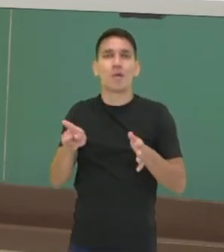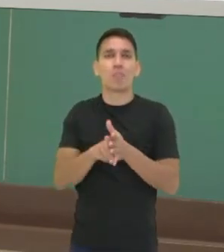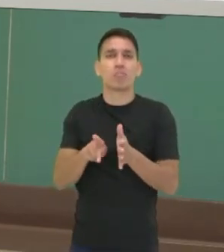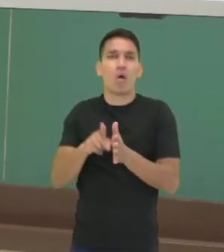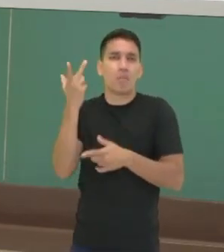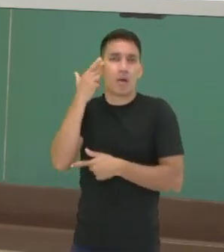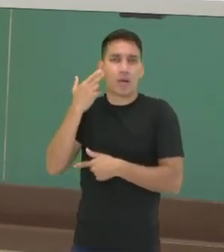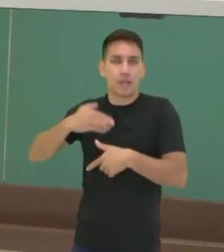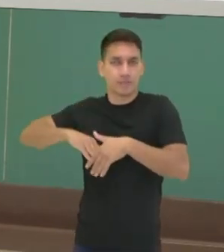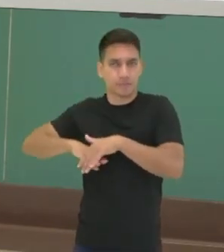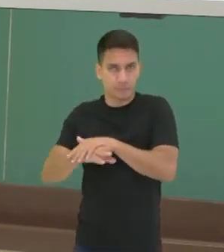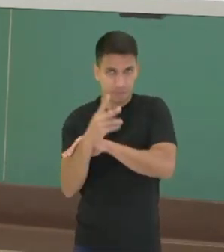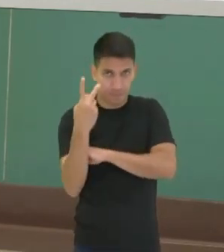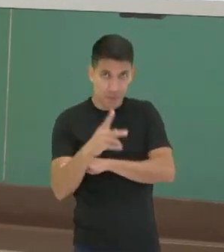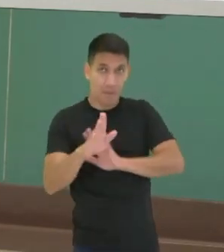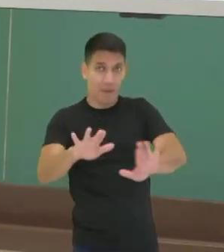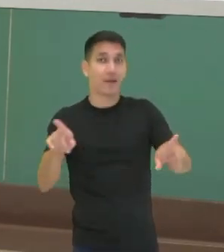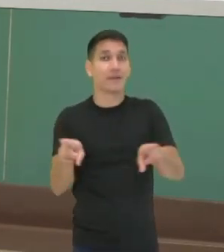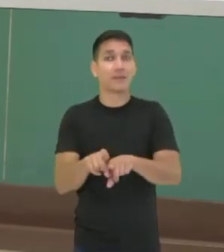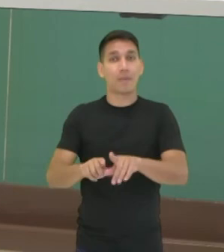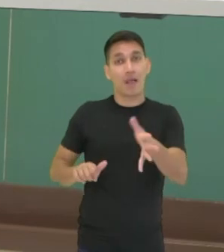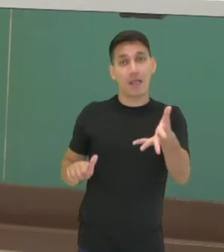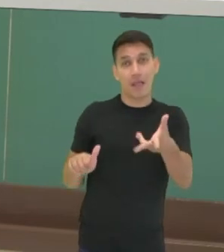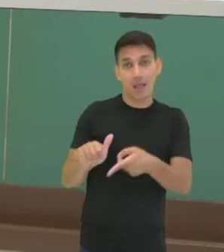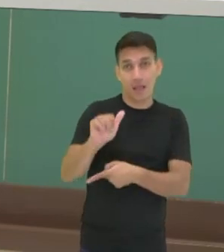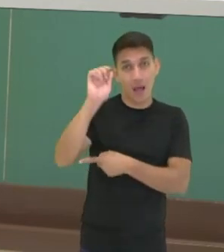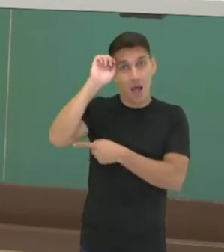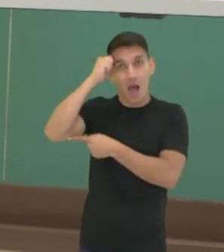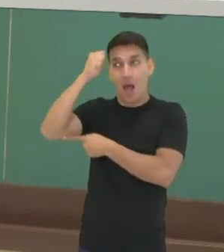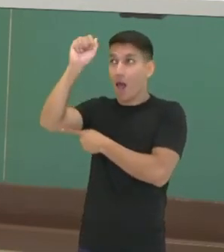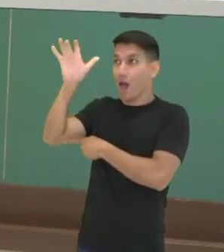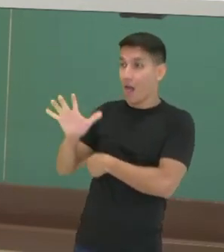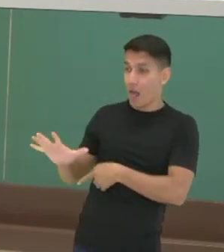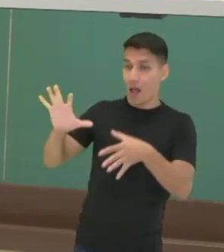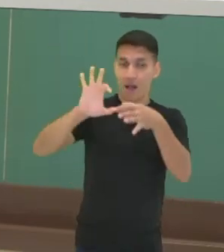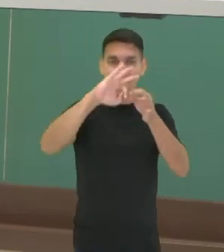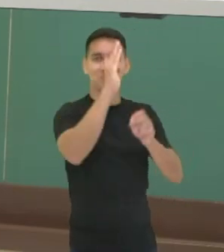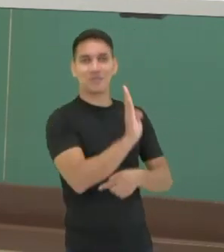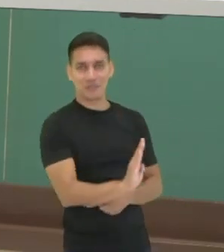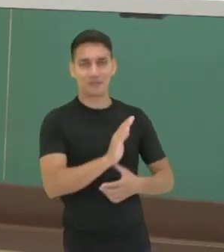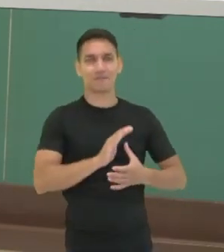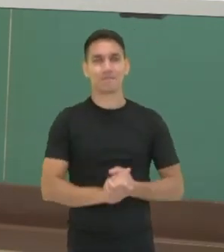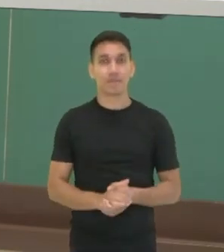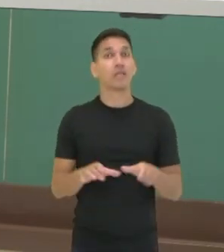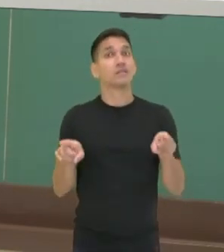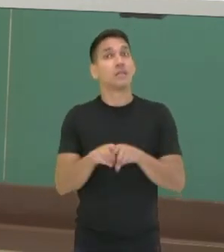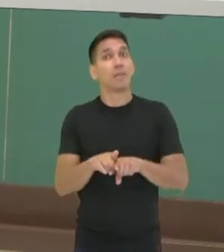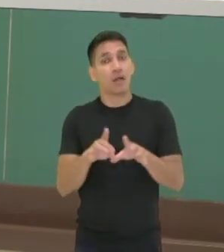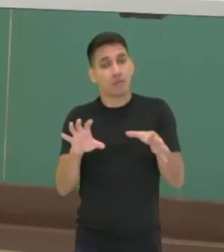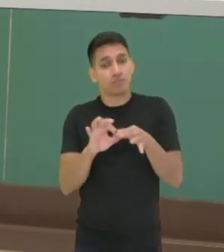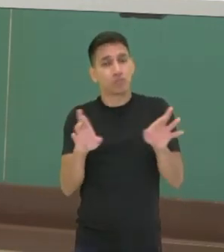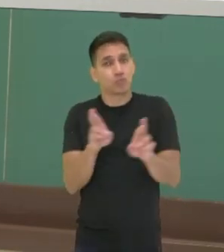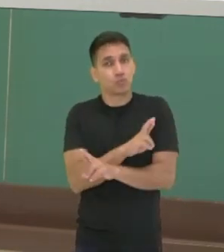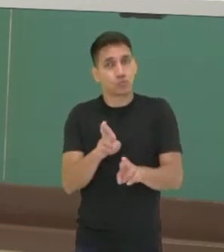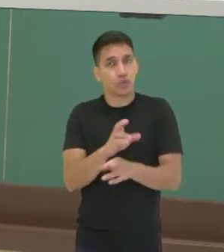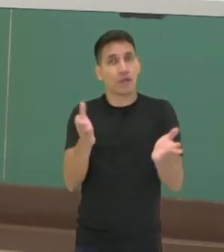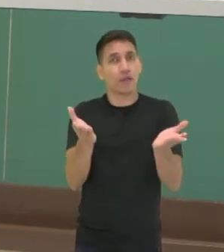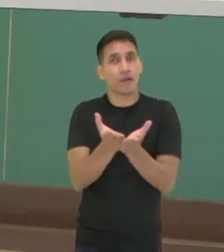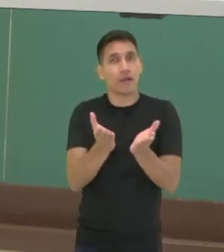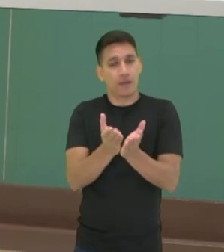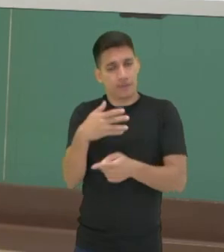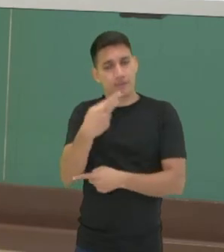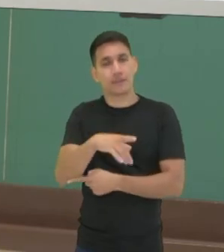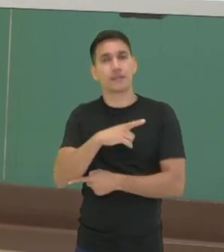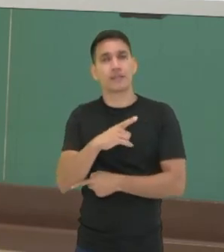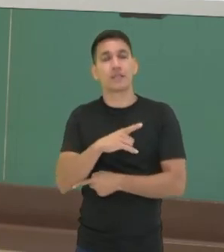também elementos afro-brasileiros. E também tem elementos cristãos nesse culto da Jurema. Jurema é